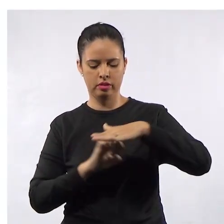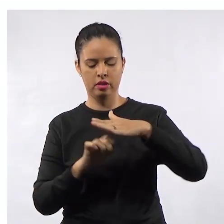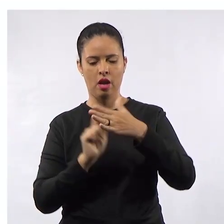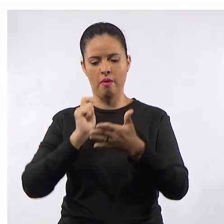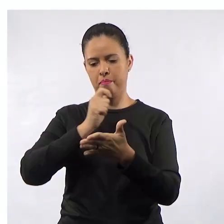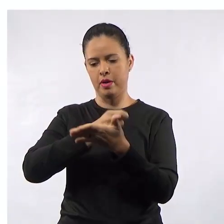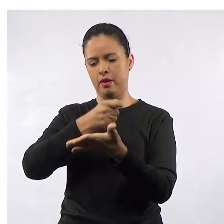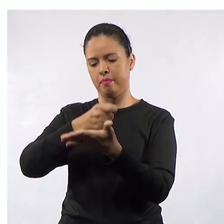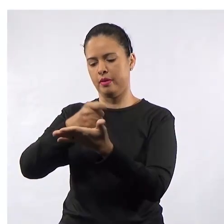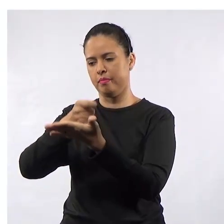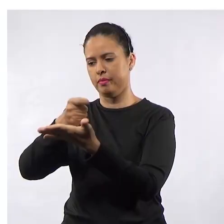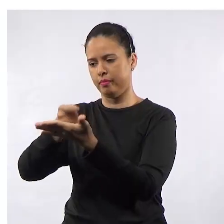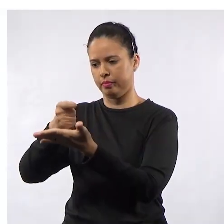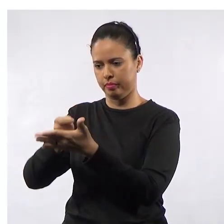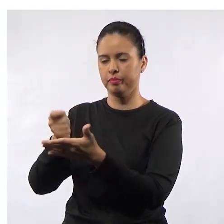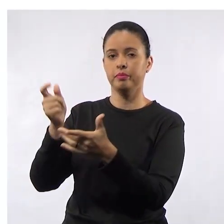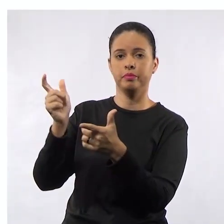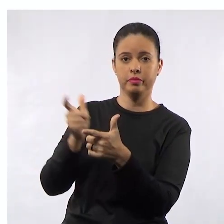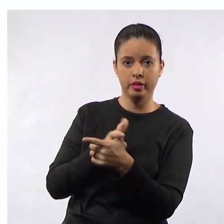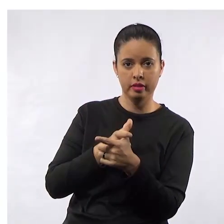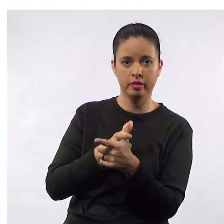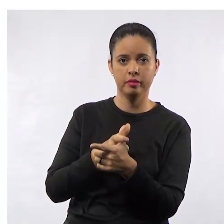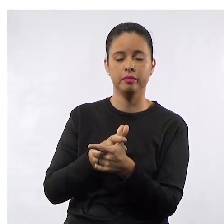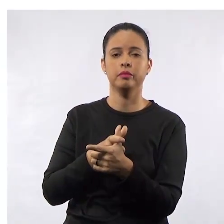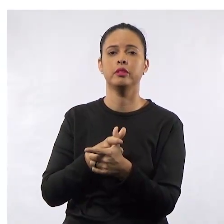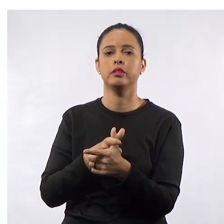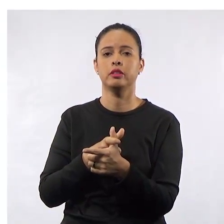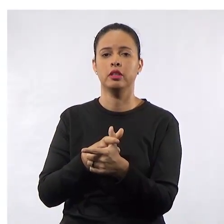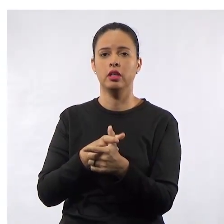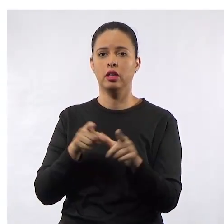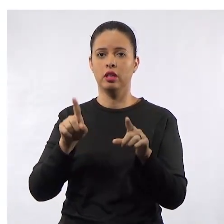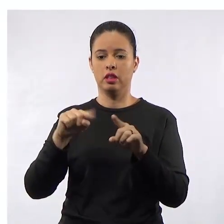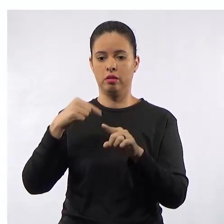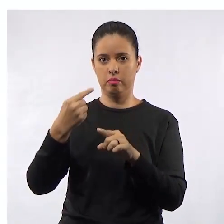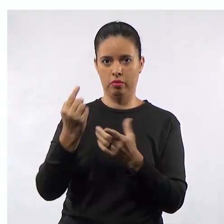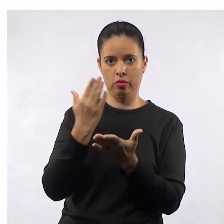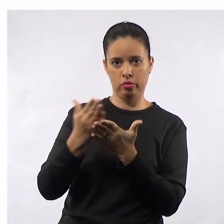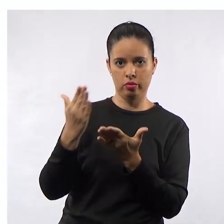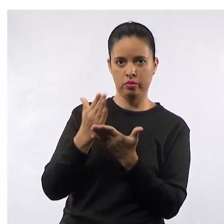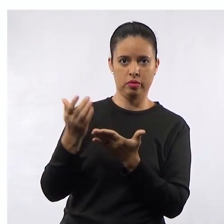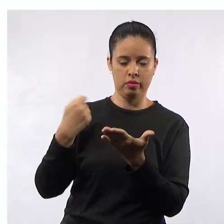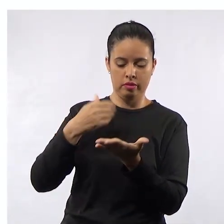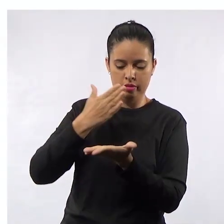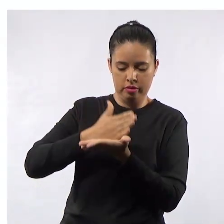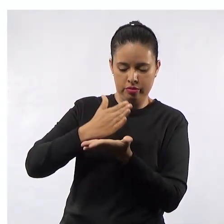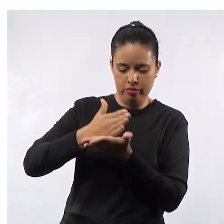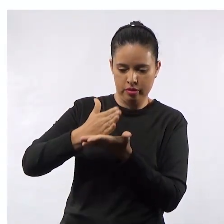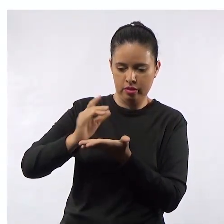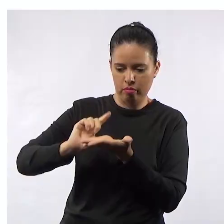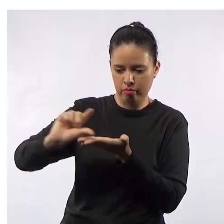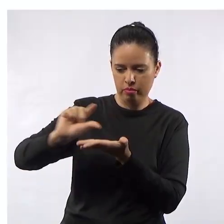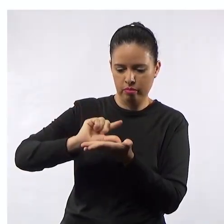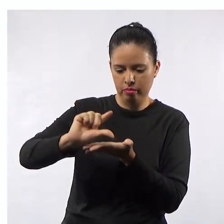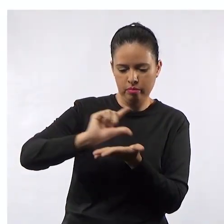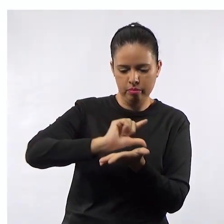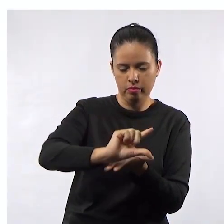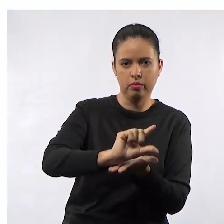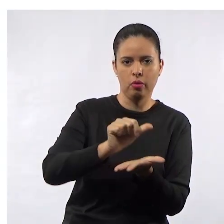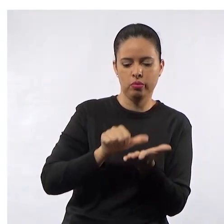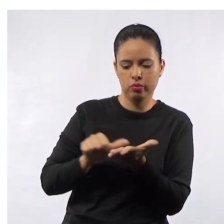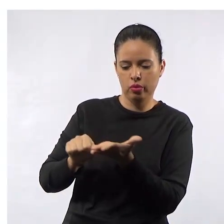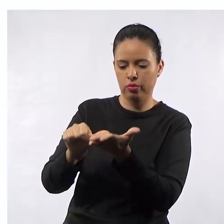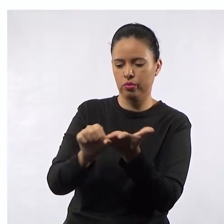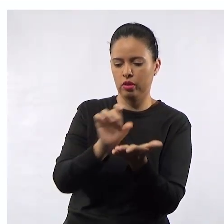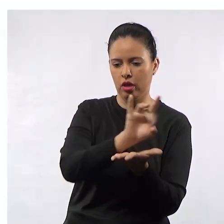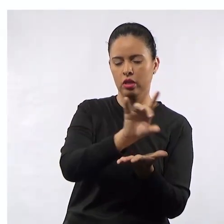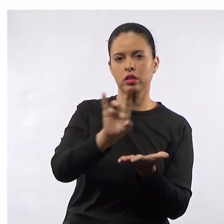e proceder o pagamento do débito para poder liquidar as dívidas tá E aqui ainda vai dividir o que sobrar entre os sócios Ok vai